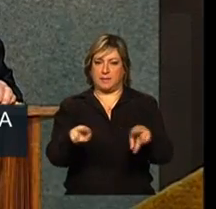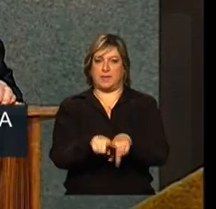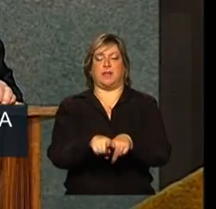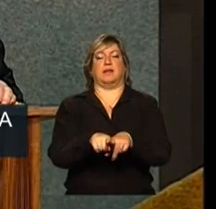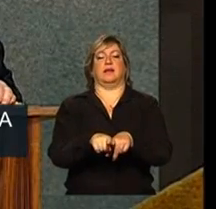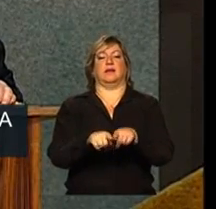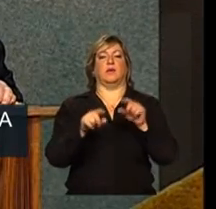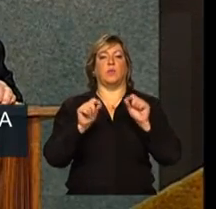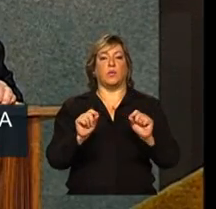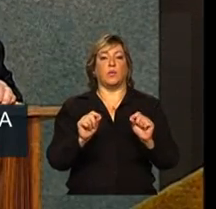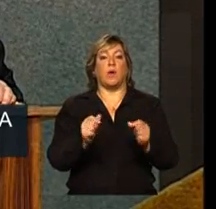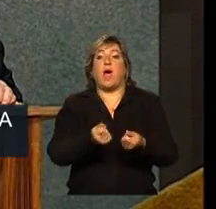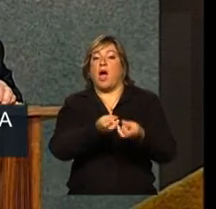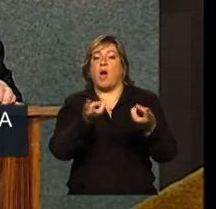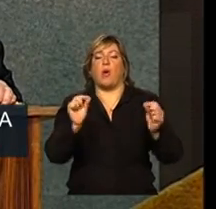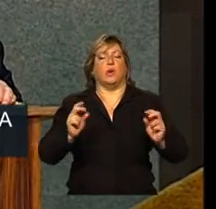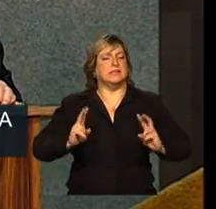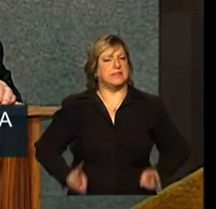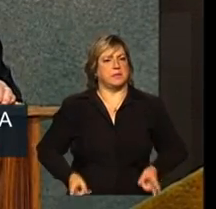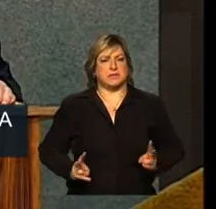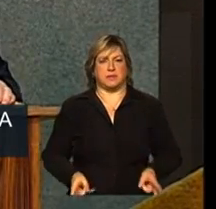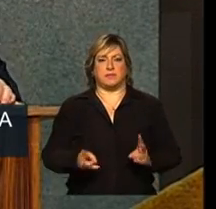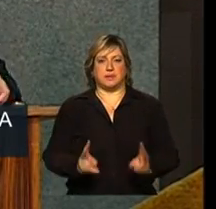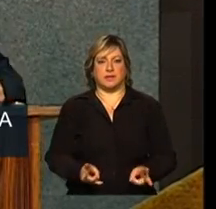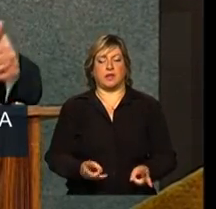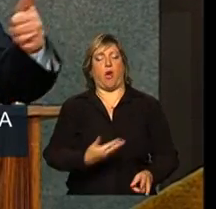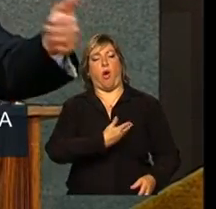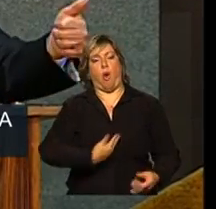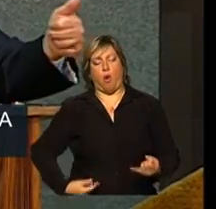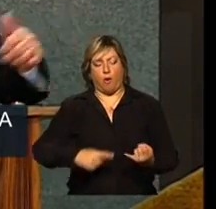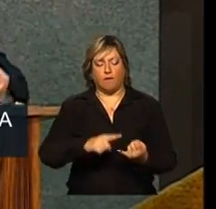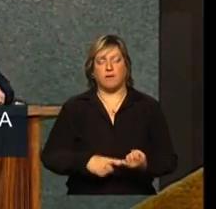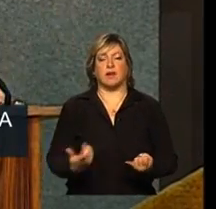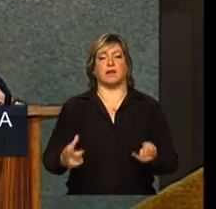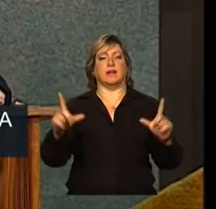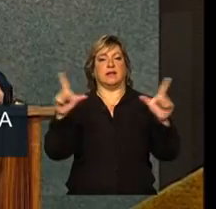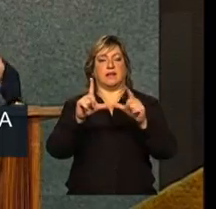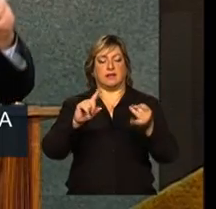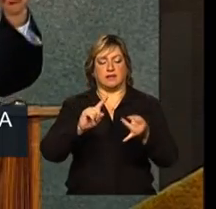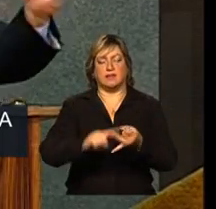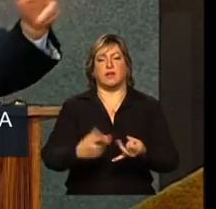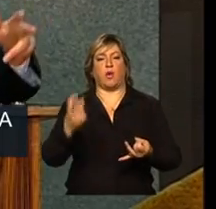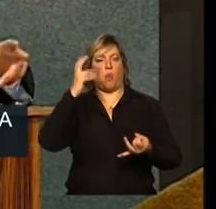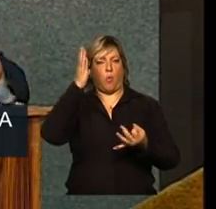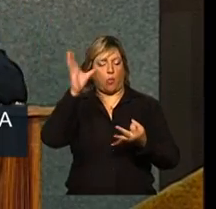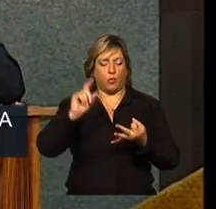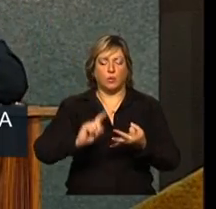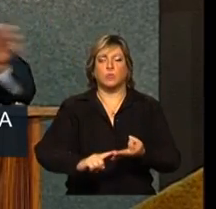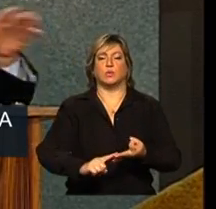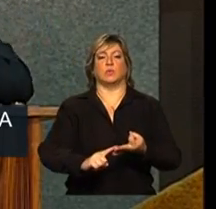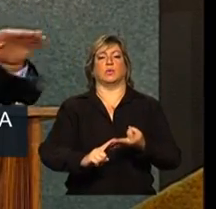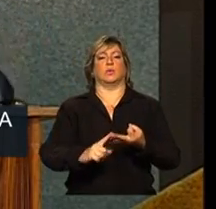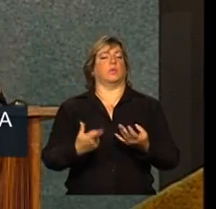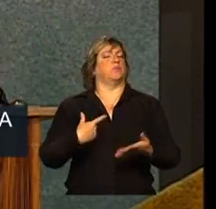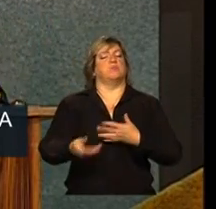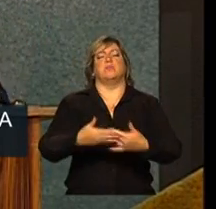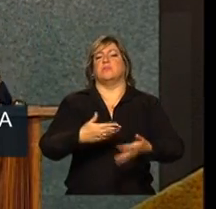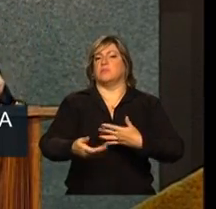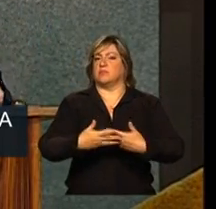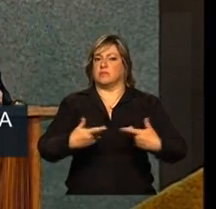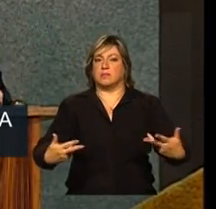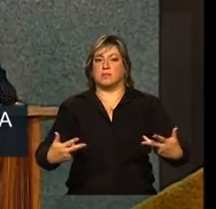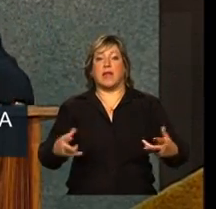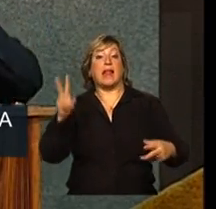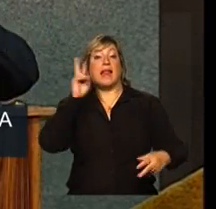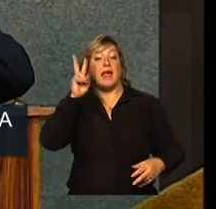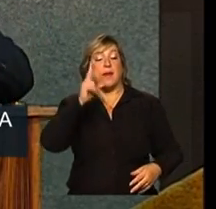que alguém, permanentemente, seja o governo, seja a televisão, seja a cultura, seja quem for, olhe